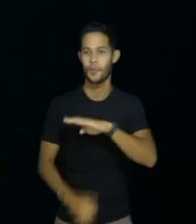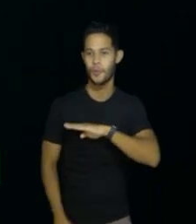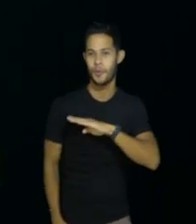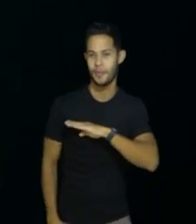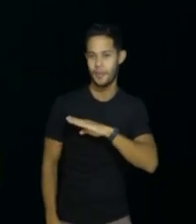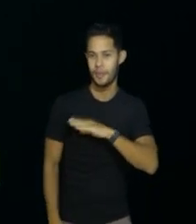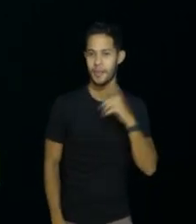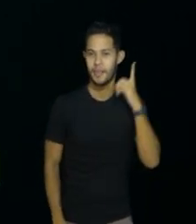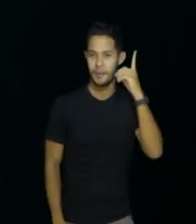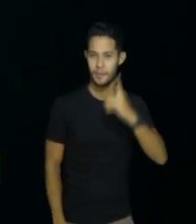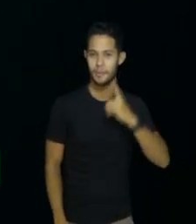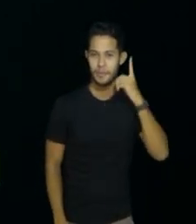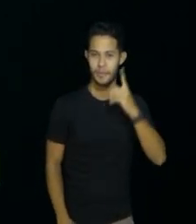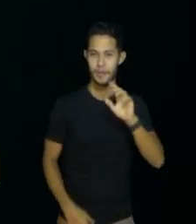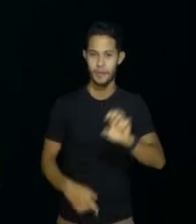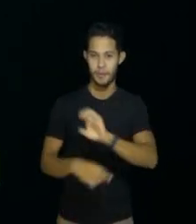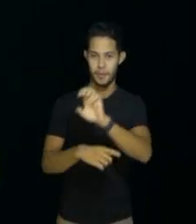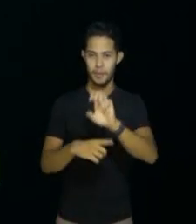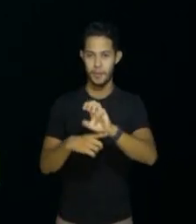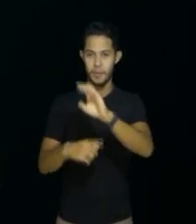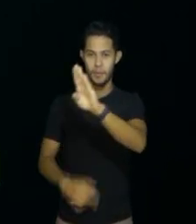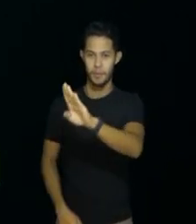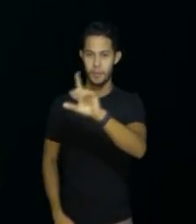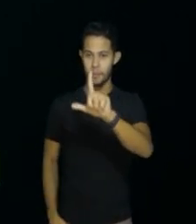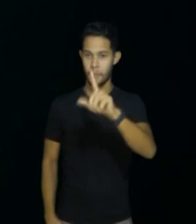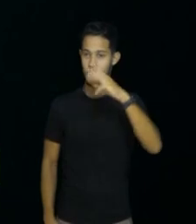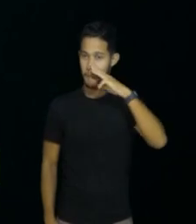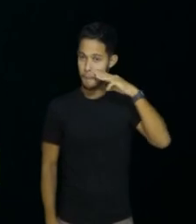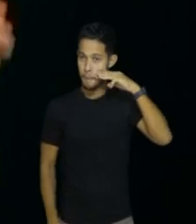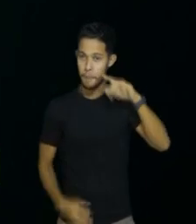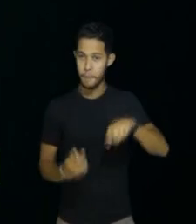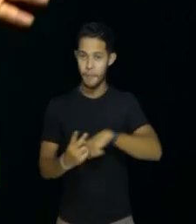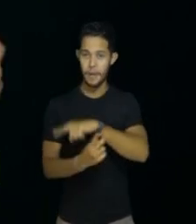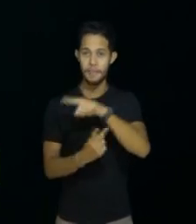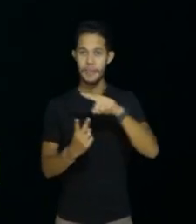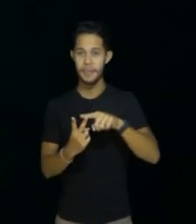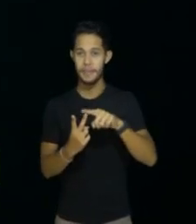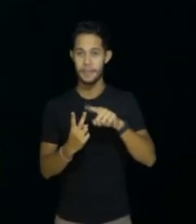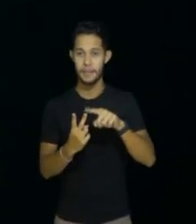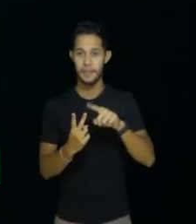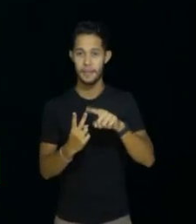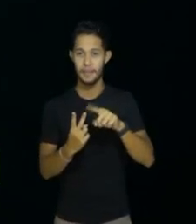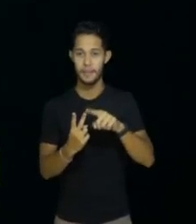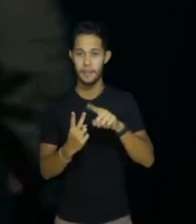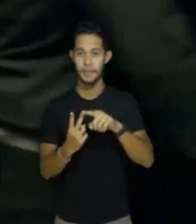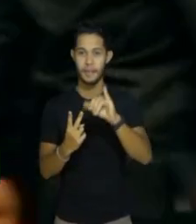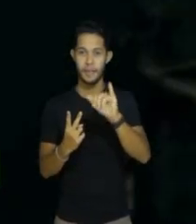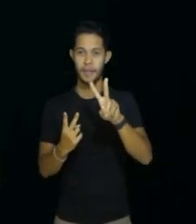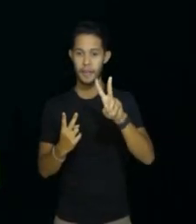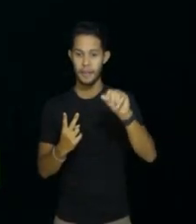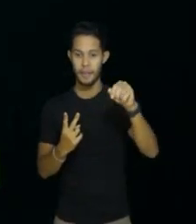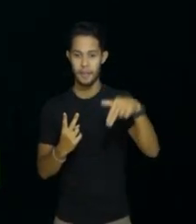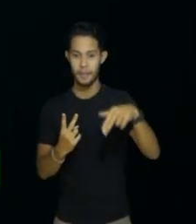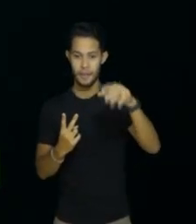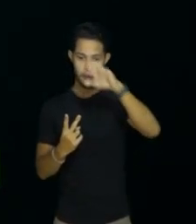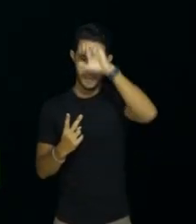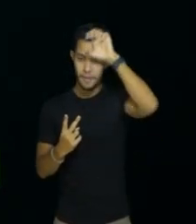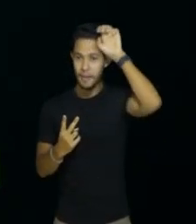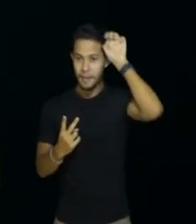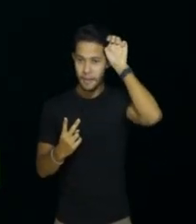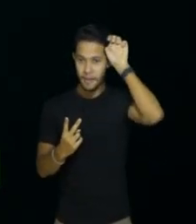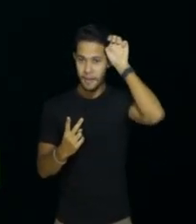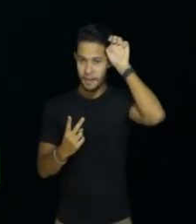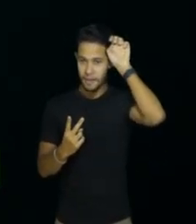de Blumenau, deputado Marcos da Rosa, deputado Ivan Nats, deputado Egídio Ferrari, deputados que impunham